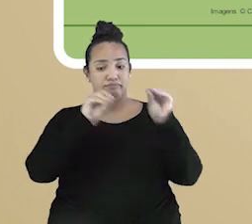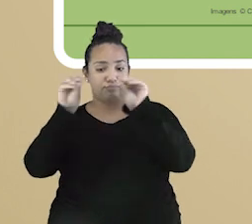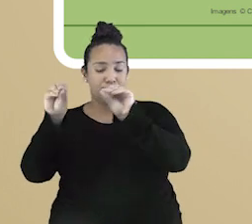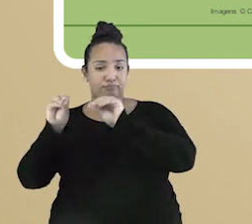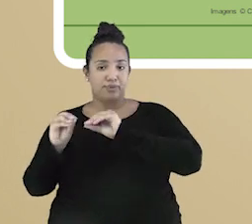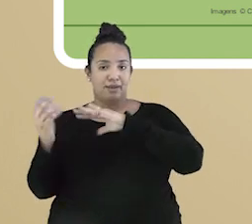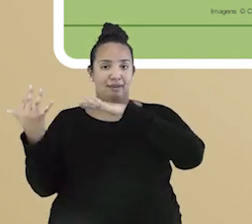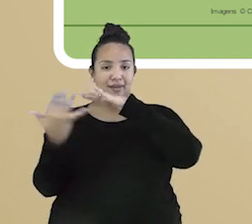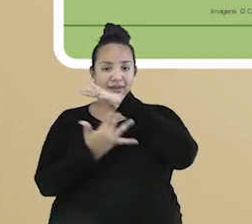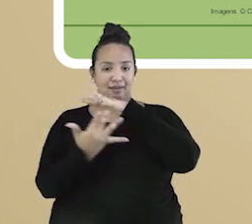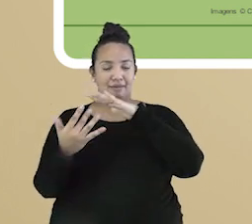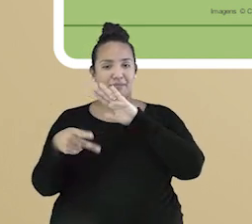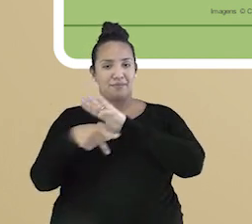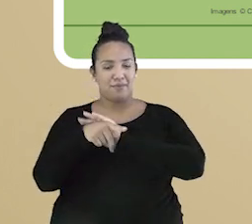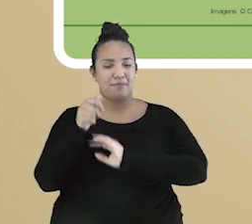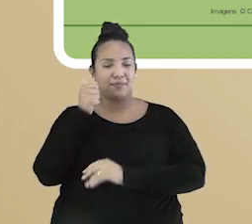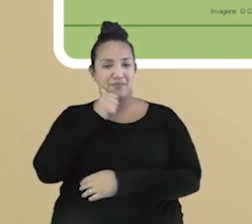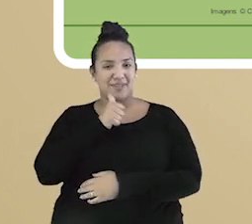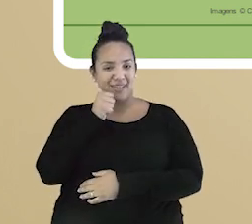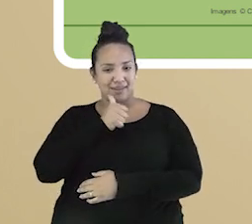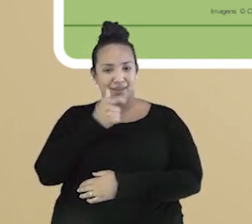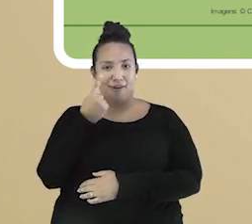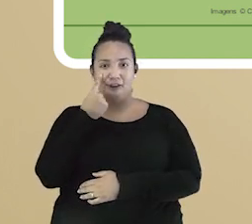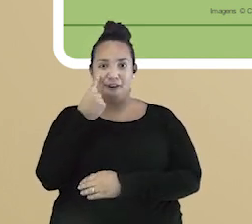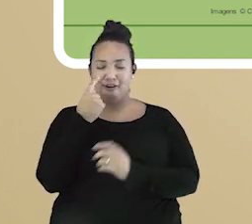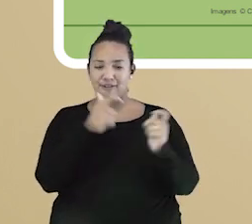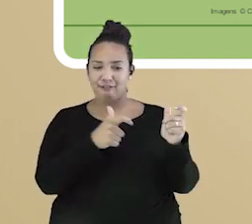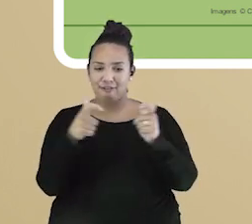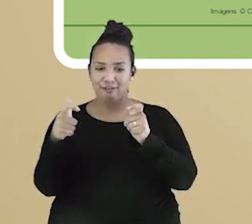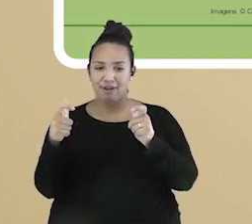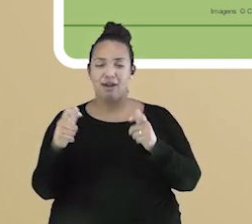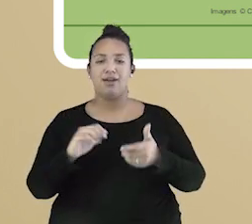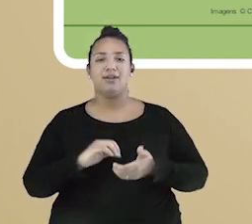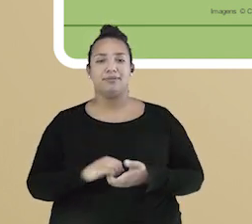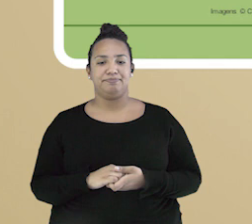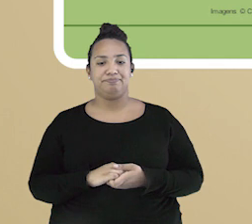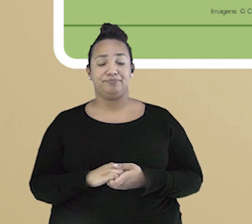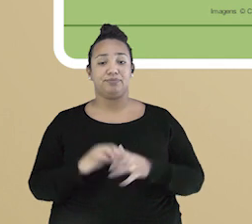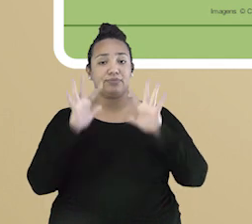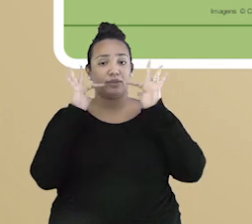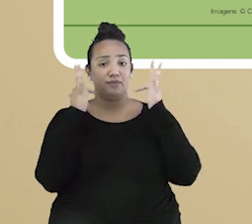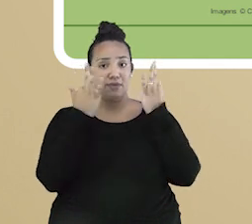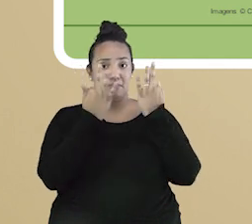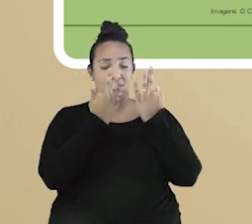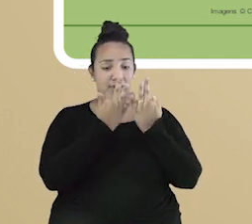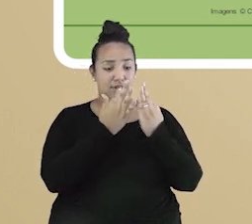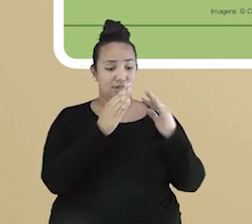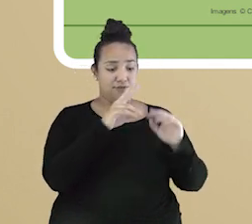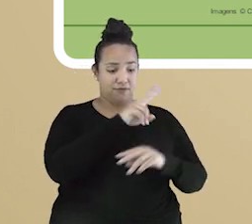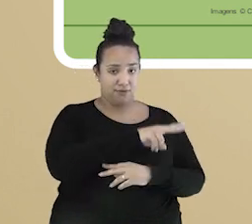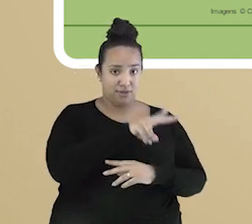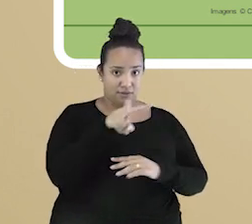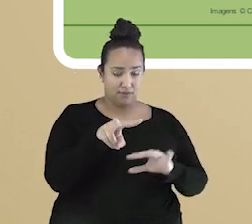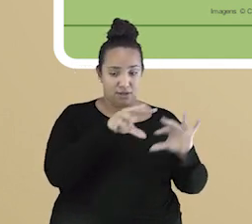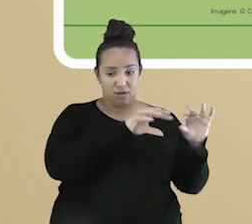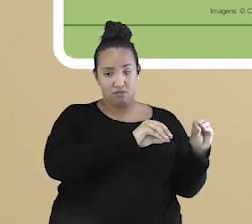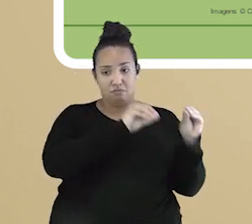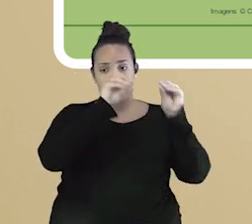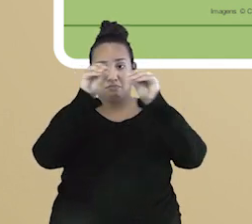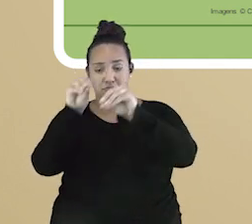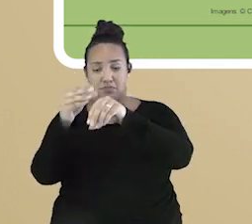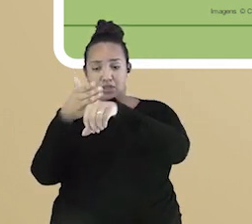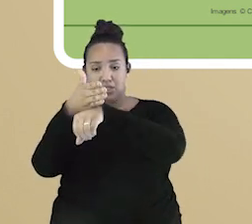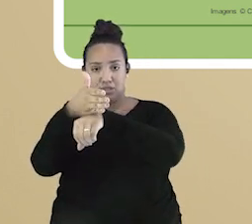migratório da Ana. Olhe para os lugares que ela passou. A família de Ana saiu de Vila Velha, foi para a